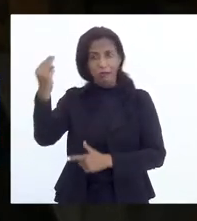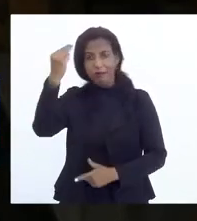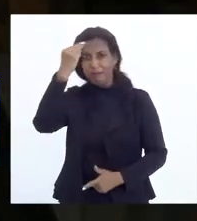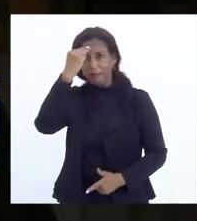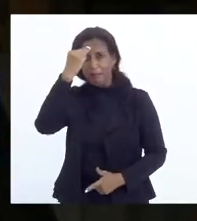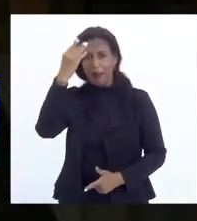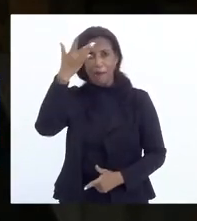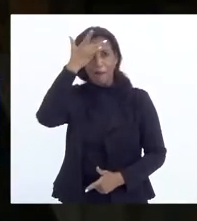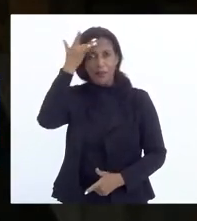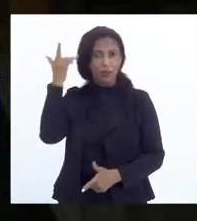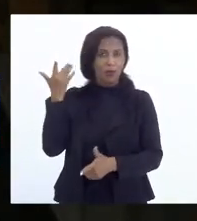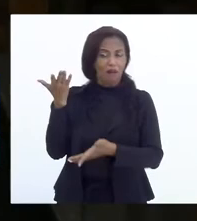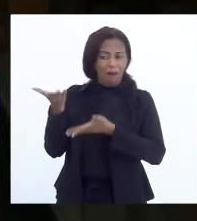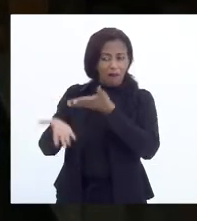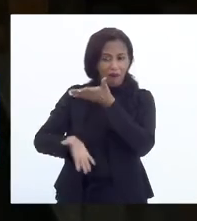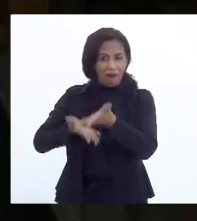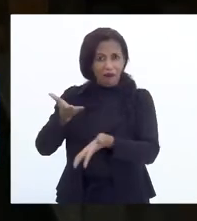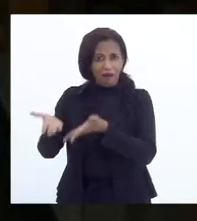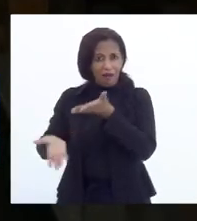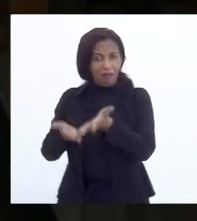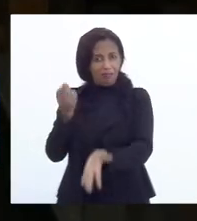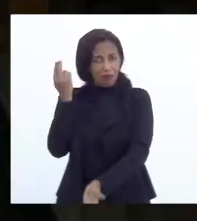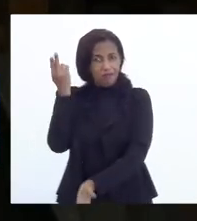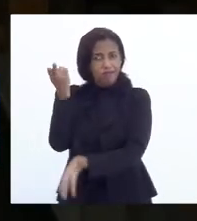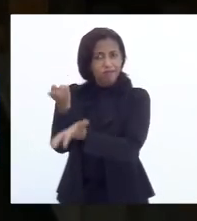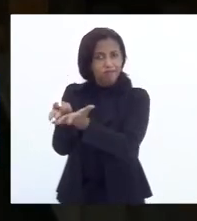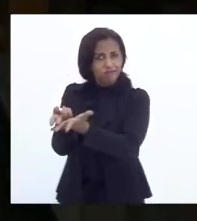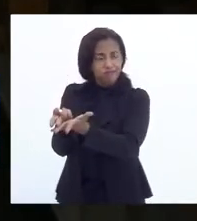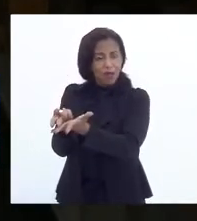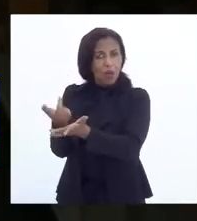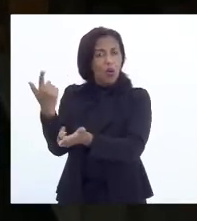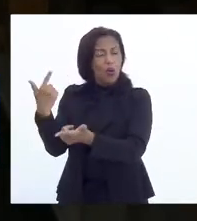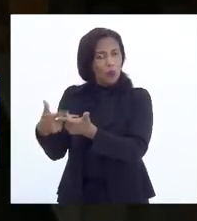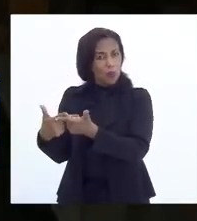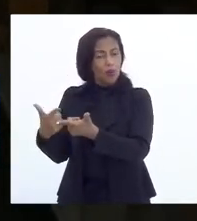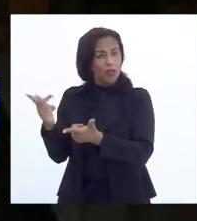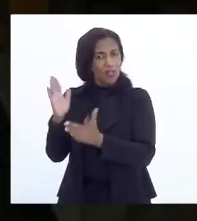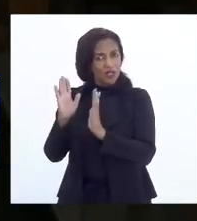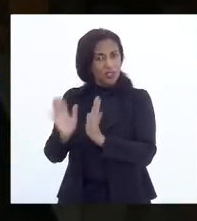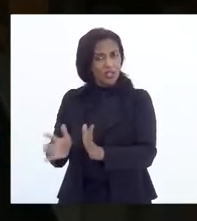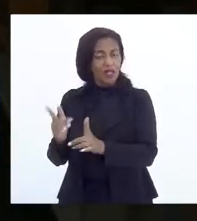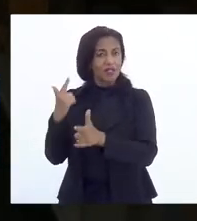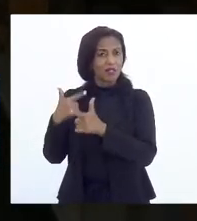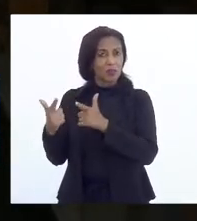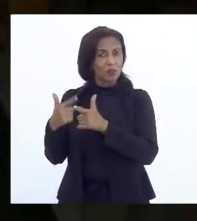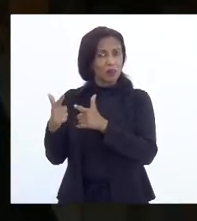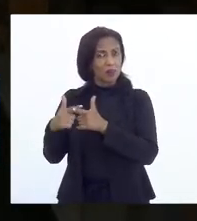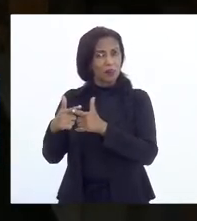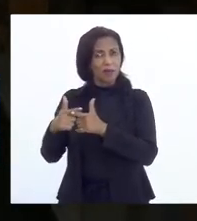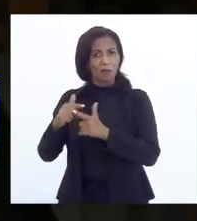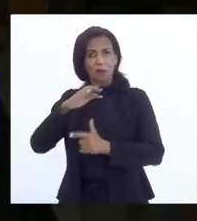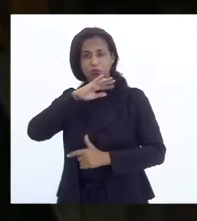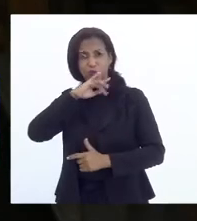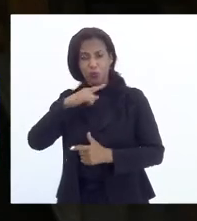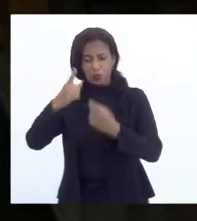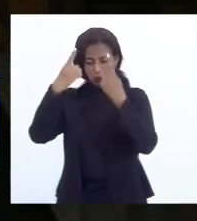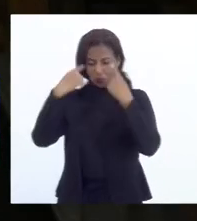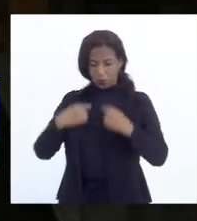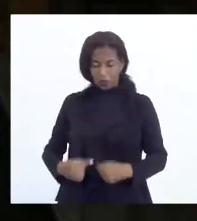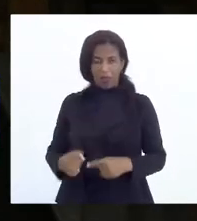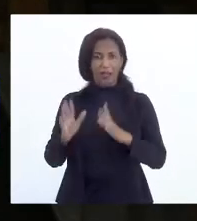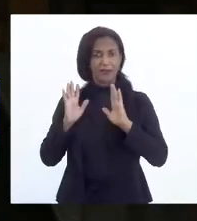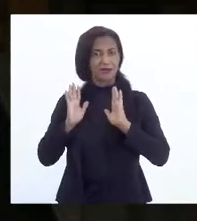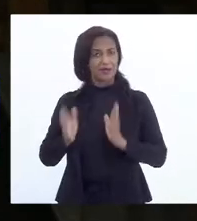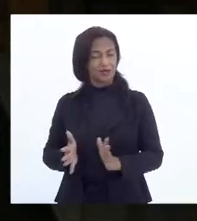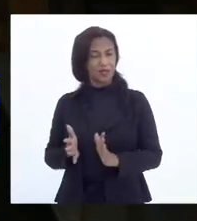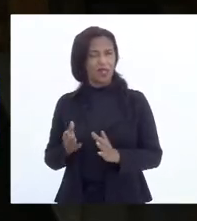ali se tratando estão internadas porque vieram de uma situação de crise. O que que